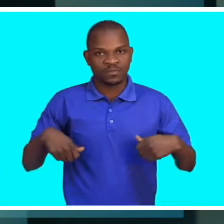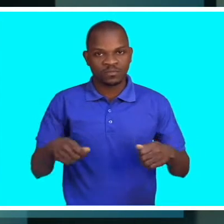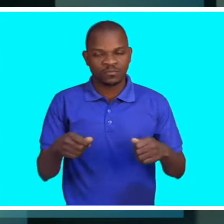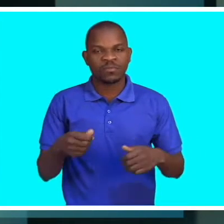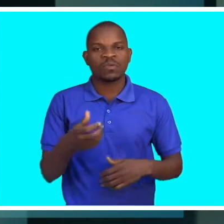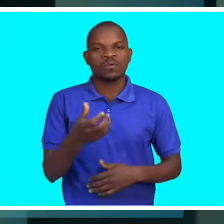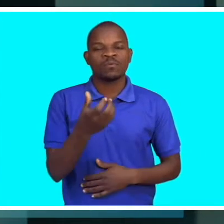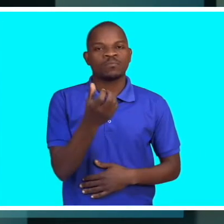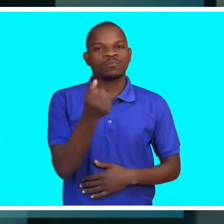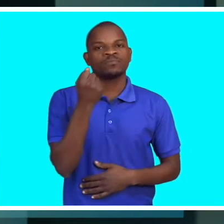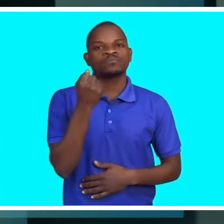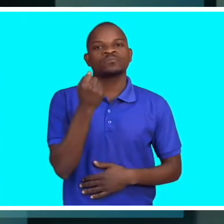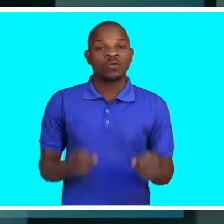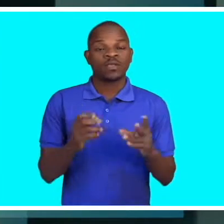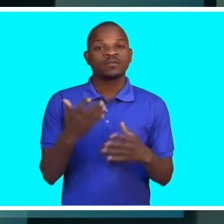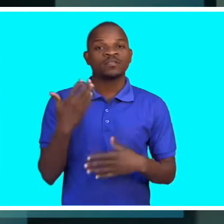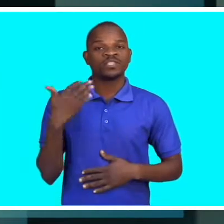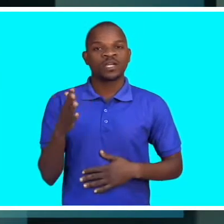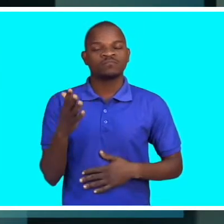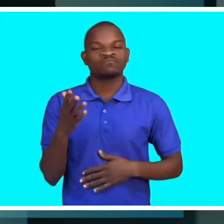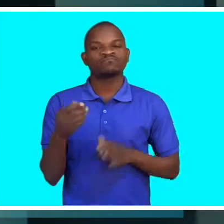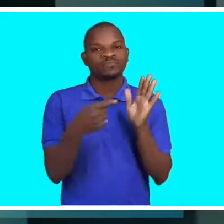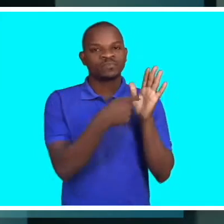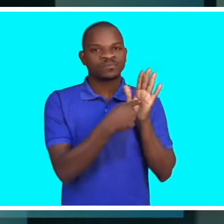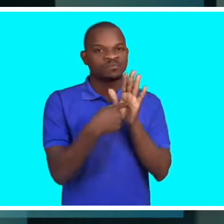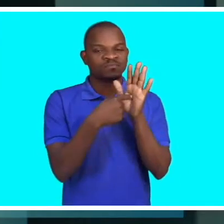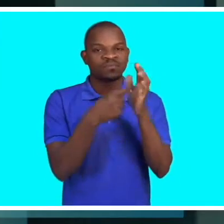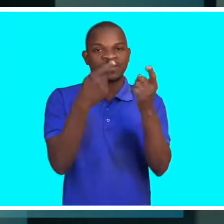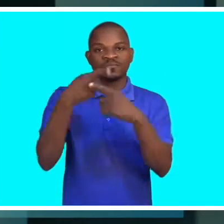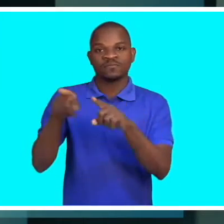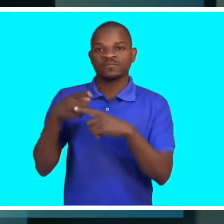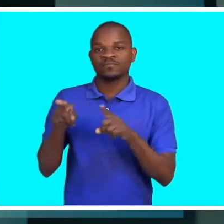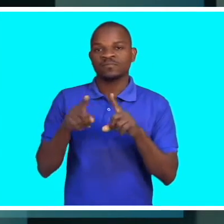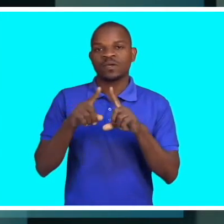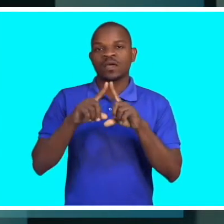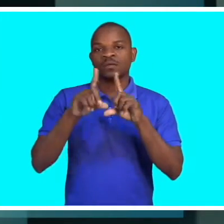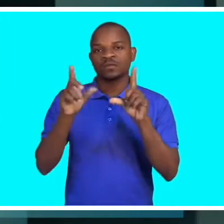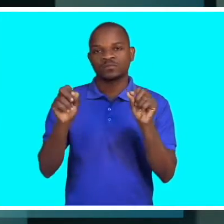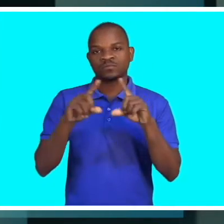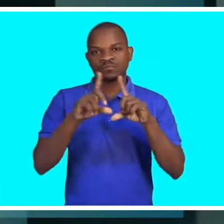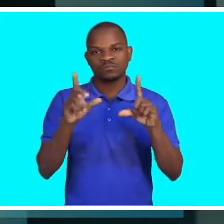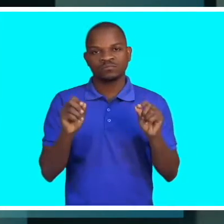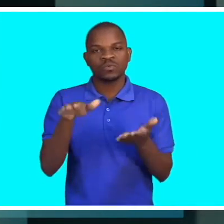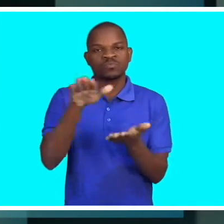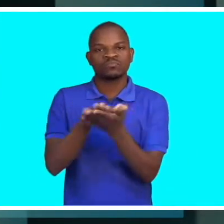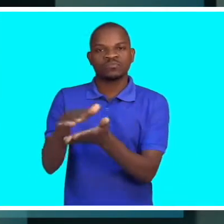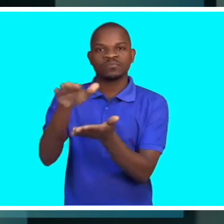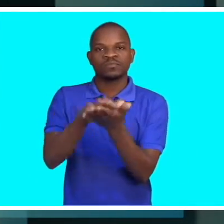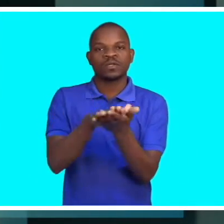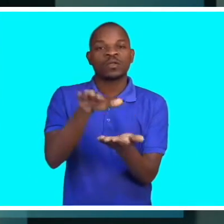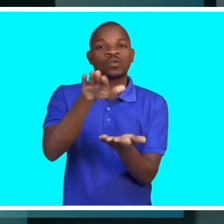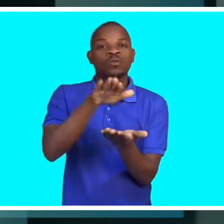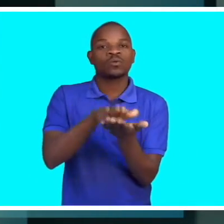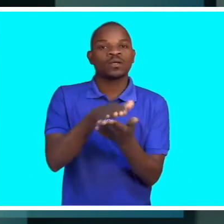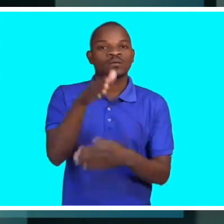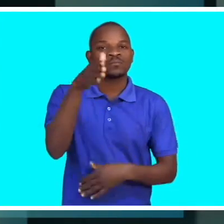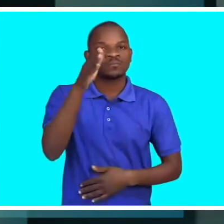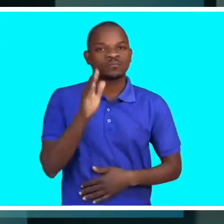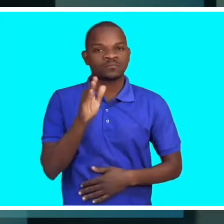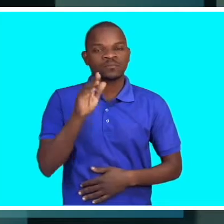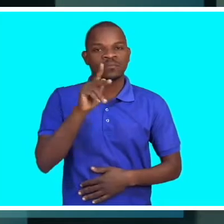física. Depois de termos acompanhado aqui vários cenários, vários locais aqui de Cunhaca,